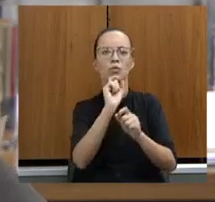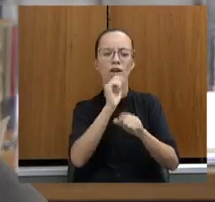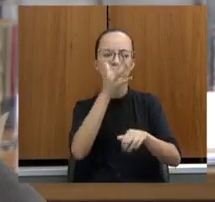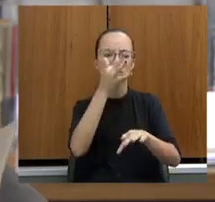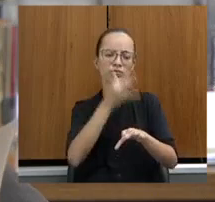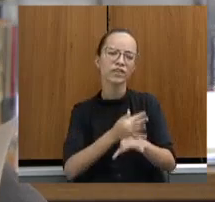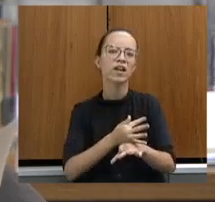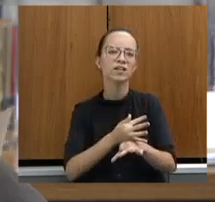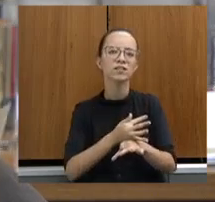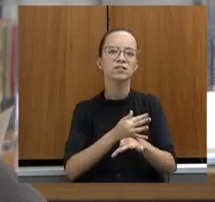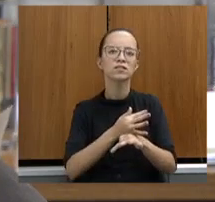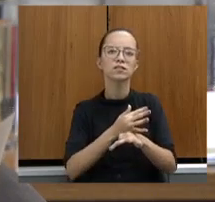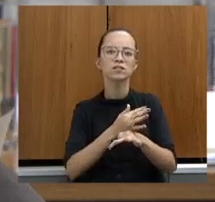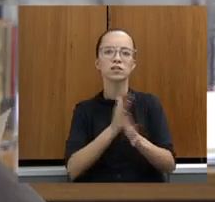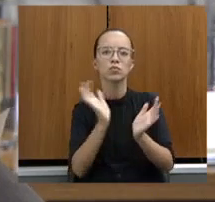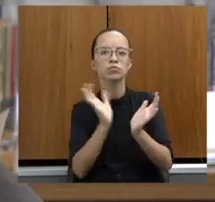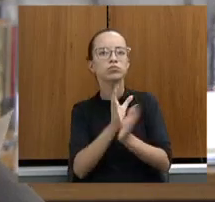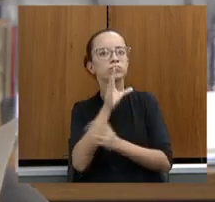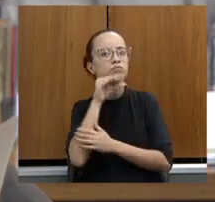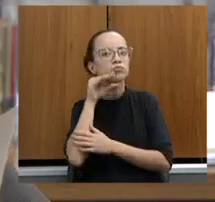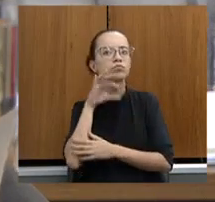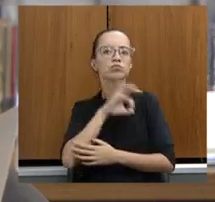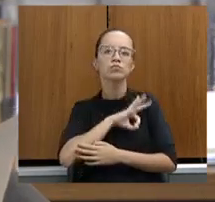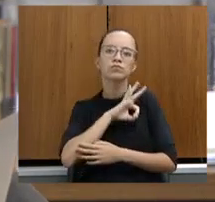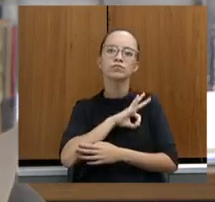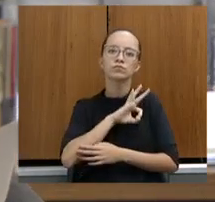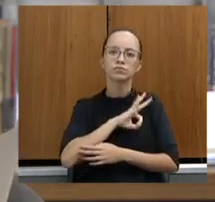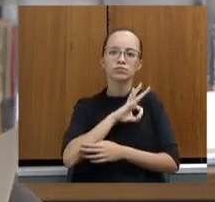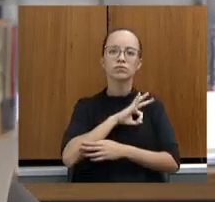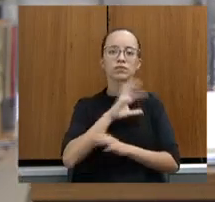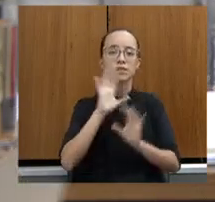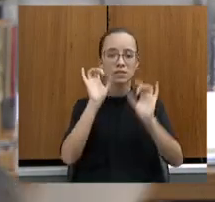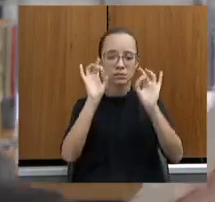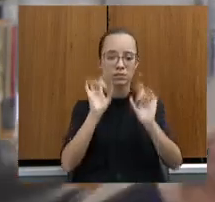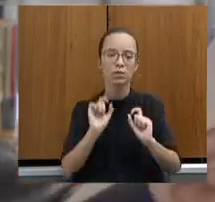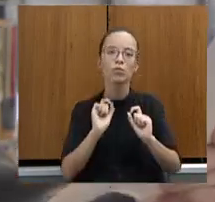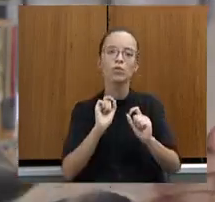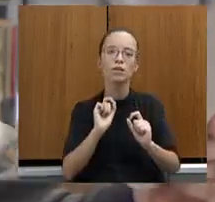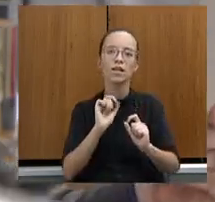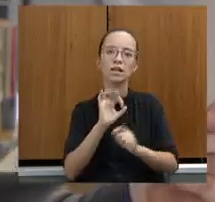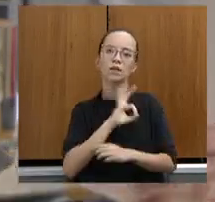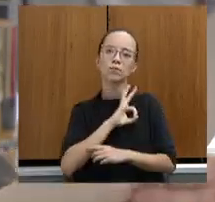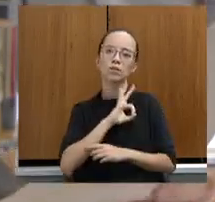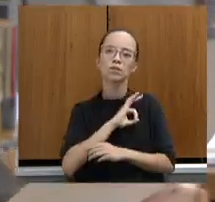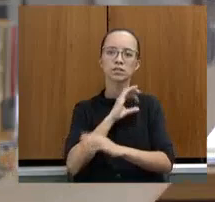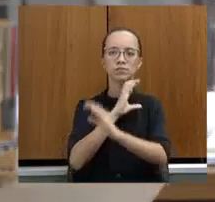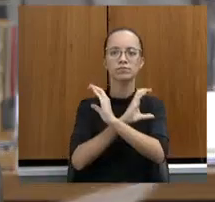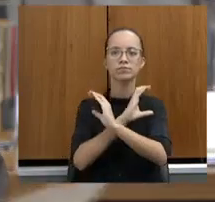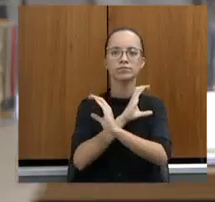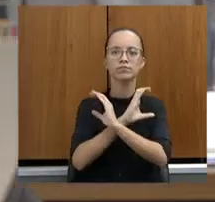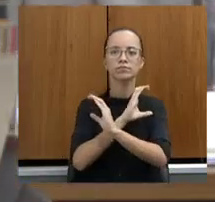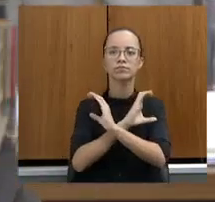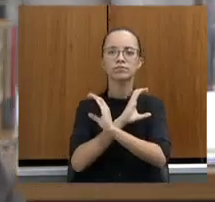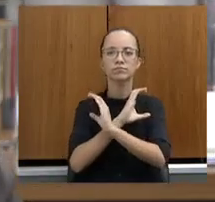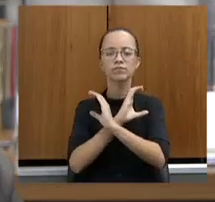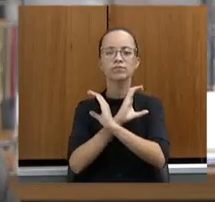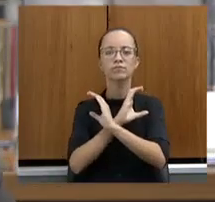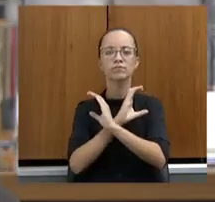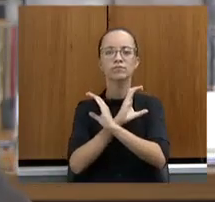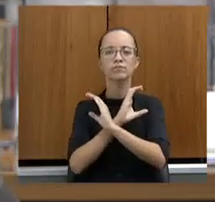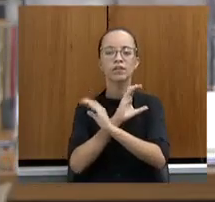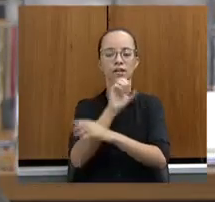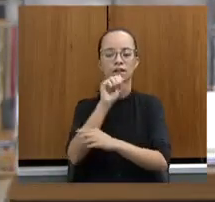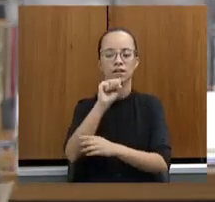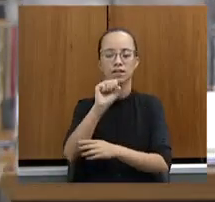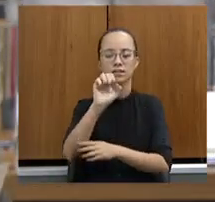as férias prêmios ainda devidas servidores públicos civis e militares mas de forma muito especial os da Polícia Civil ainda a